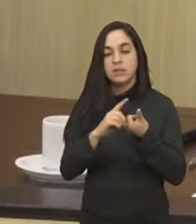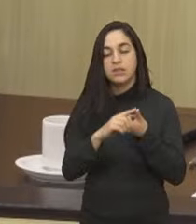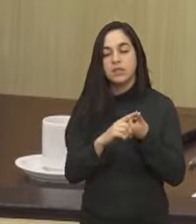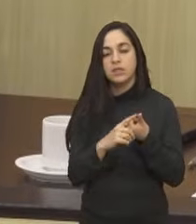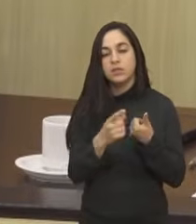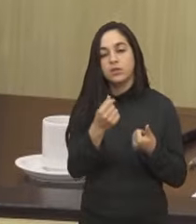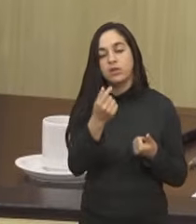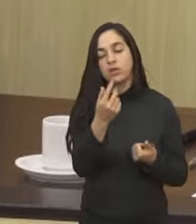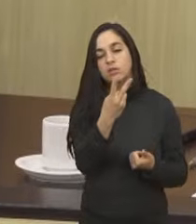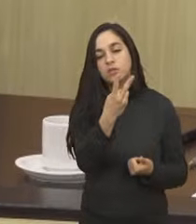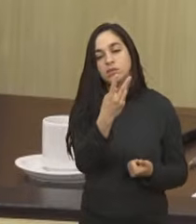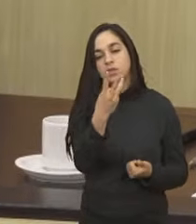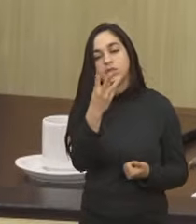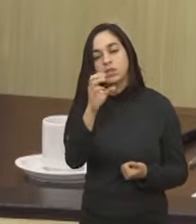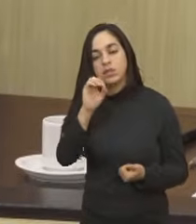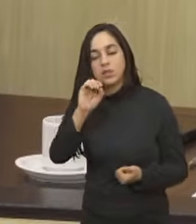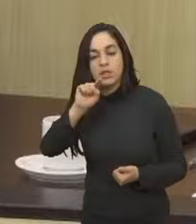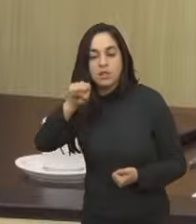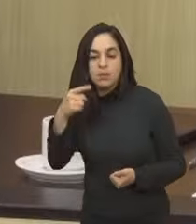ao contrato número